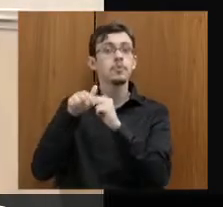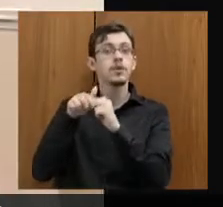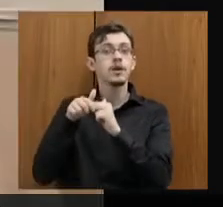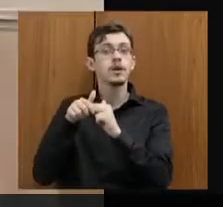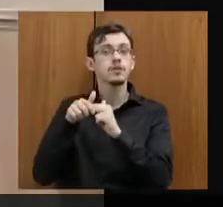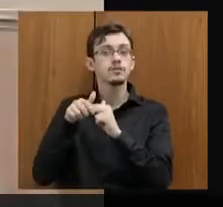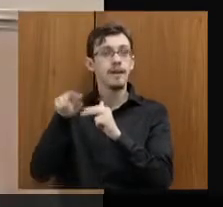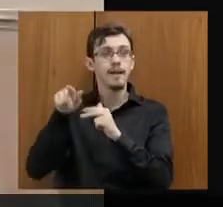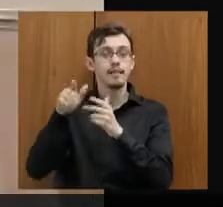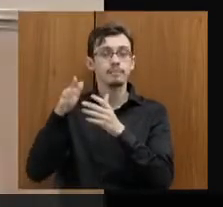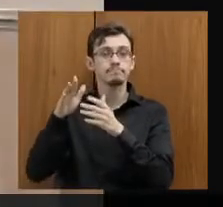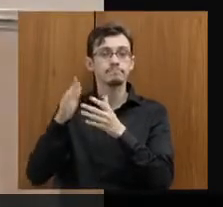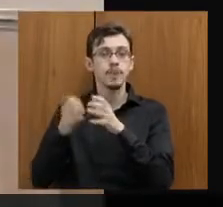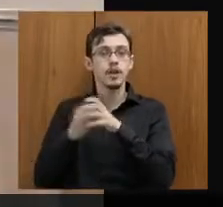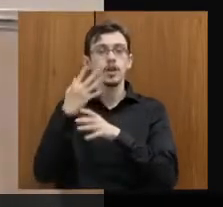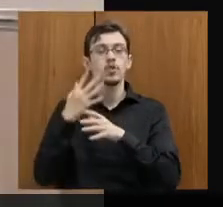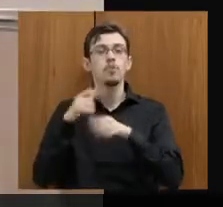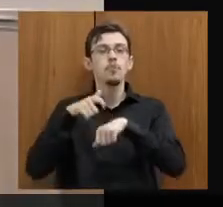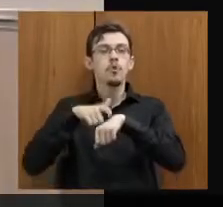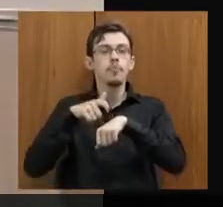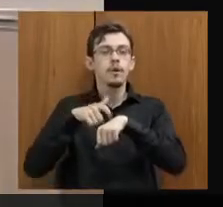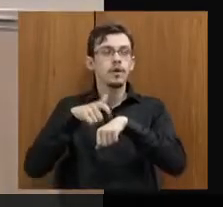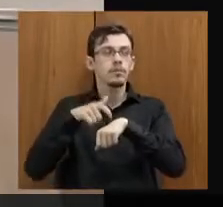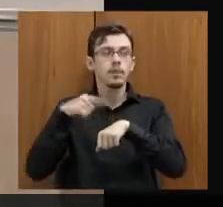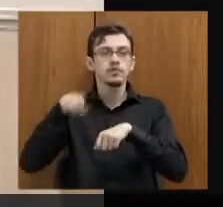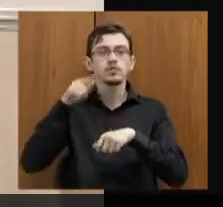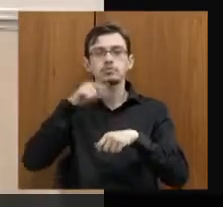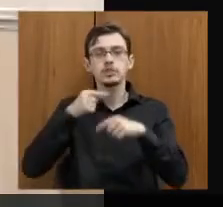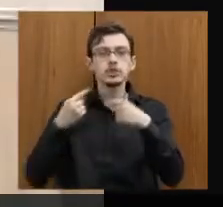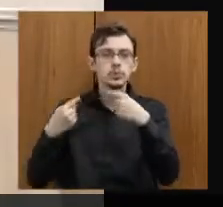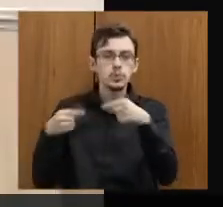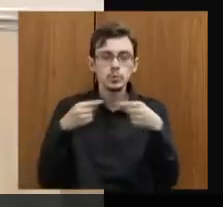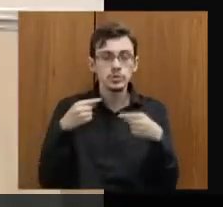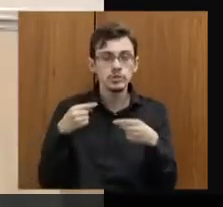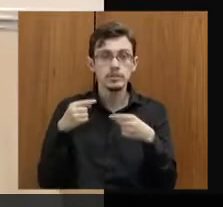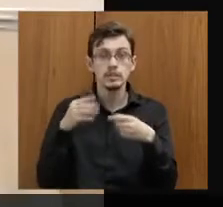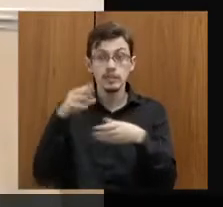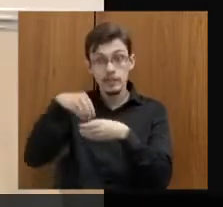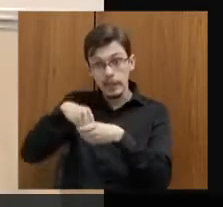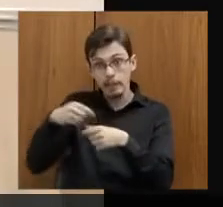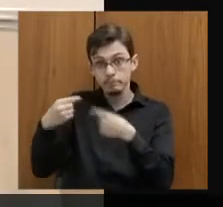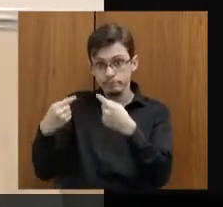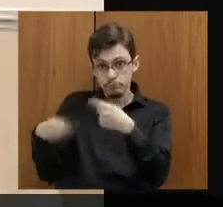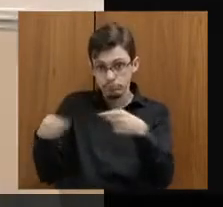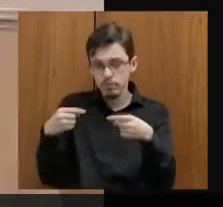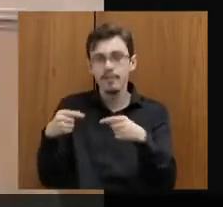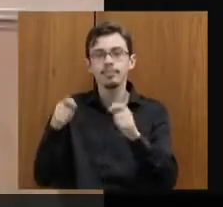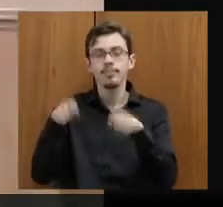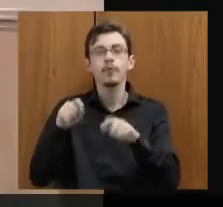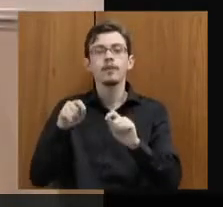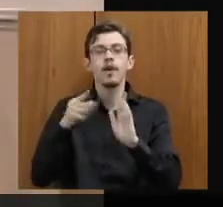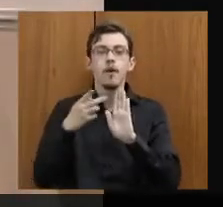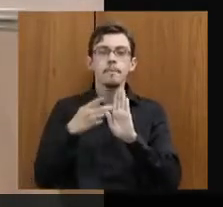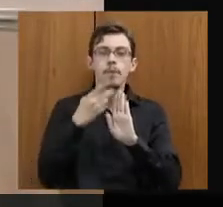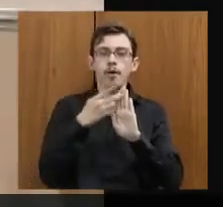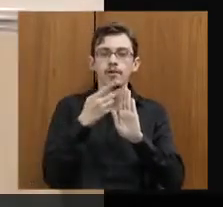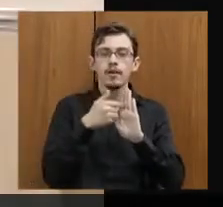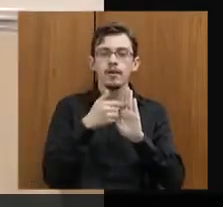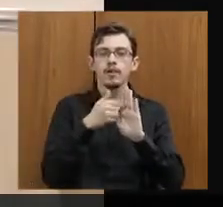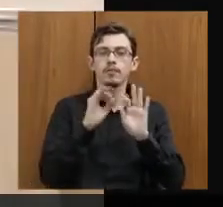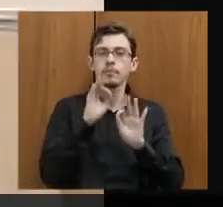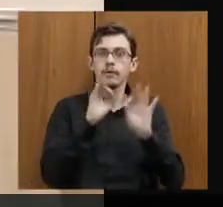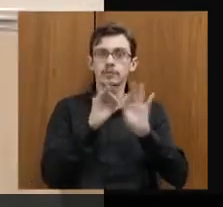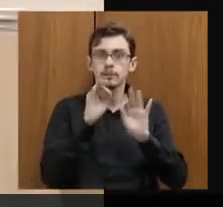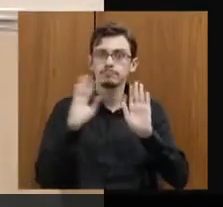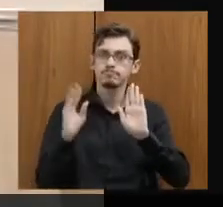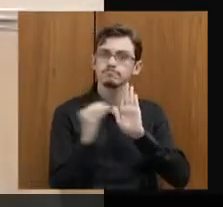aqui no estado Minas Gerais onde acredito eu né que poderá sair uma proposta de iniciarmos né a